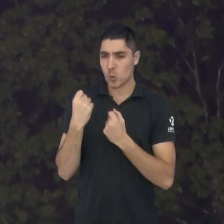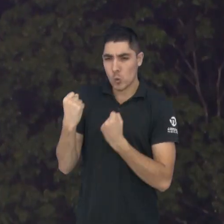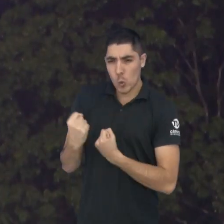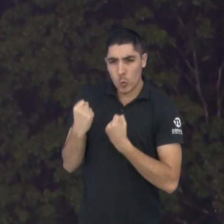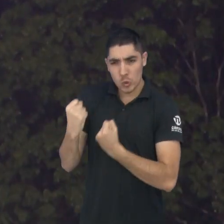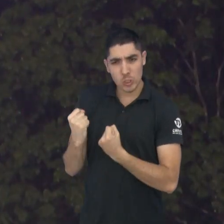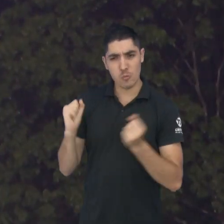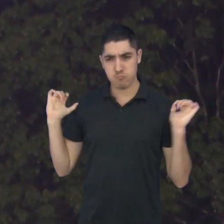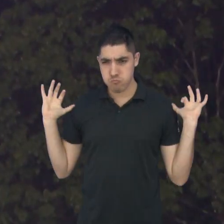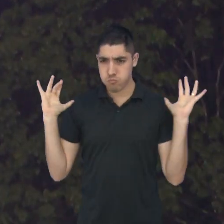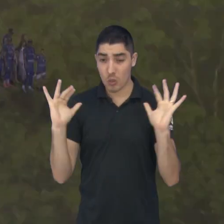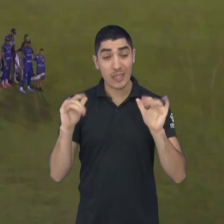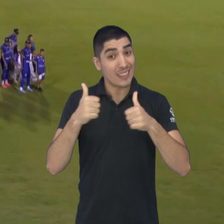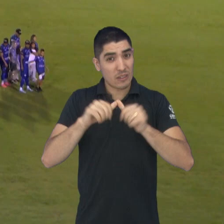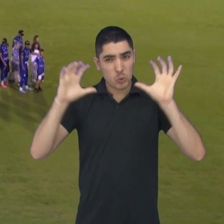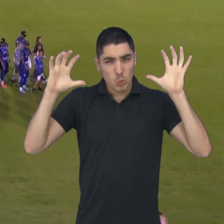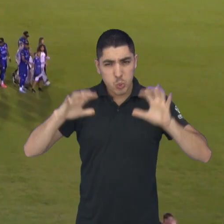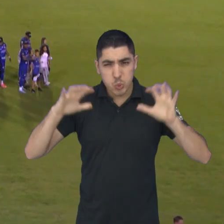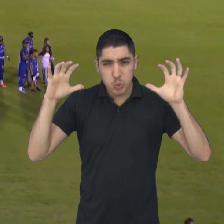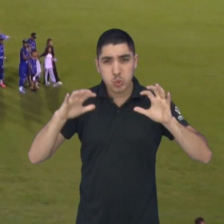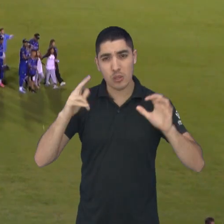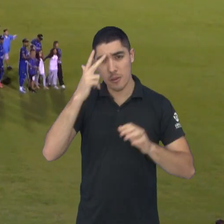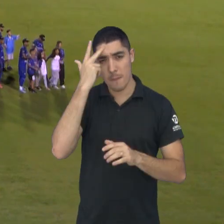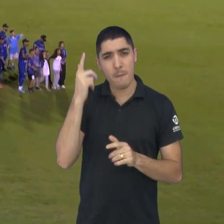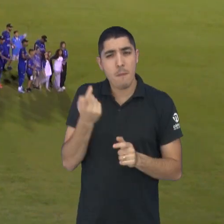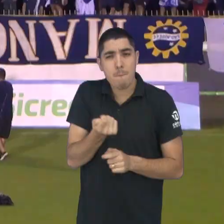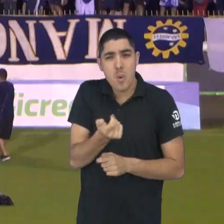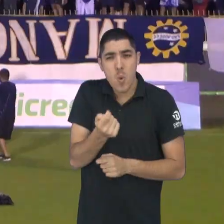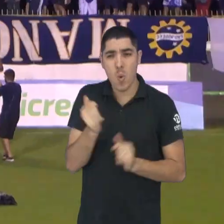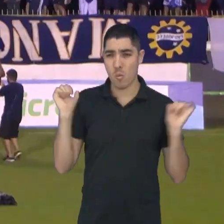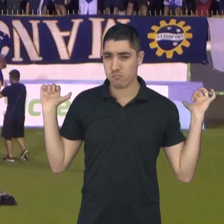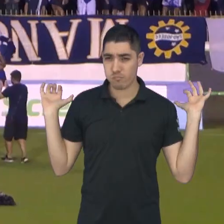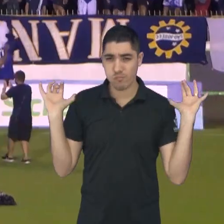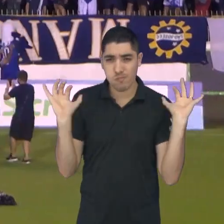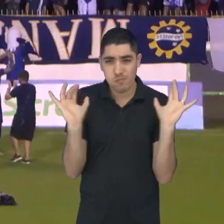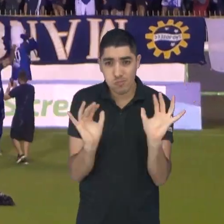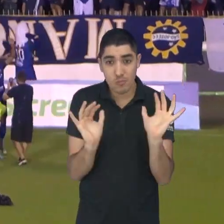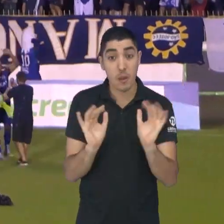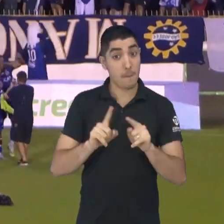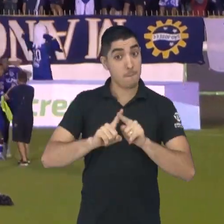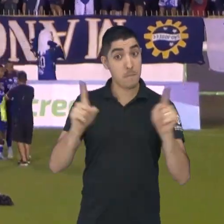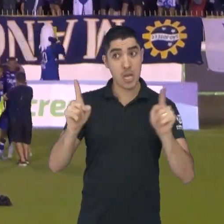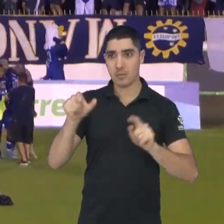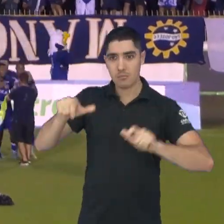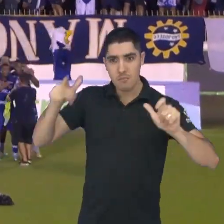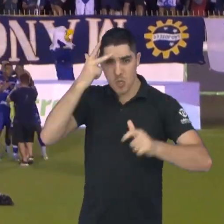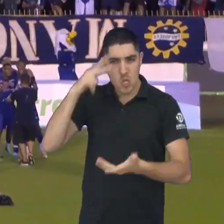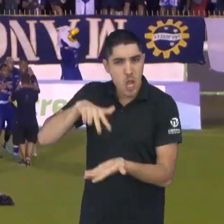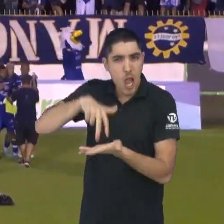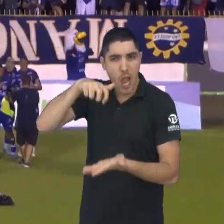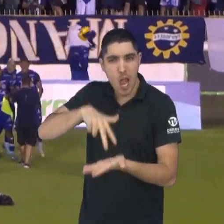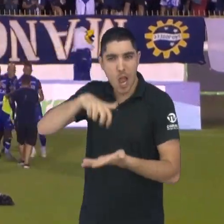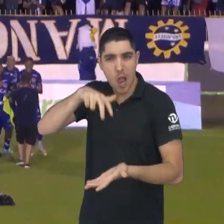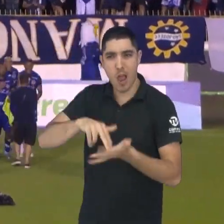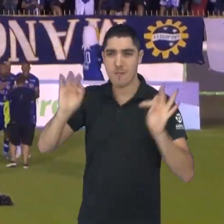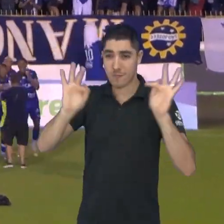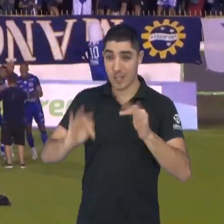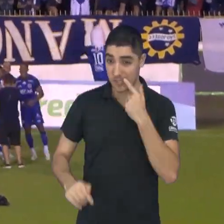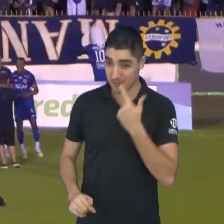Mesmo numa noite chuvosa e com o menor público em casa este ano, a arquibancada fez festa no Martins Pereira.